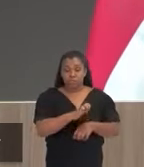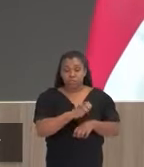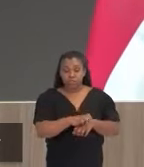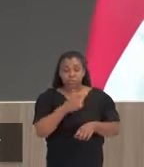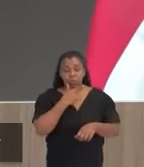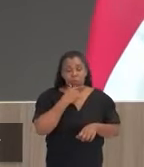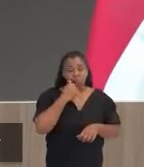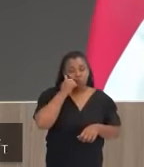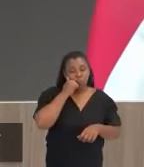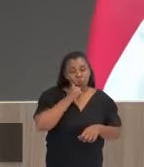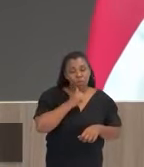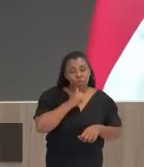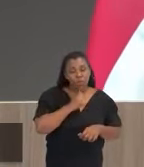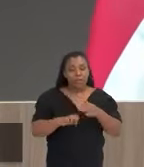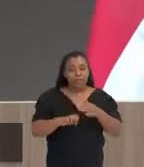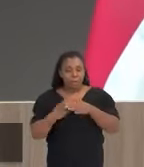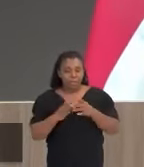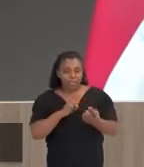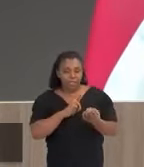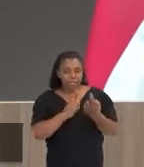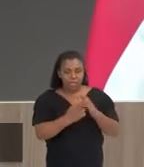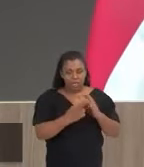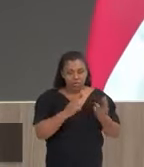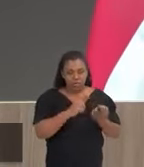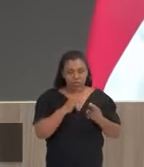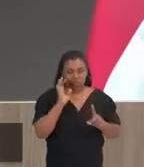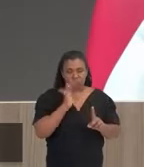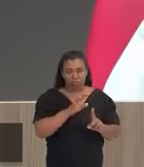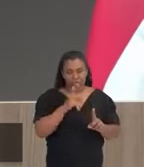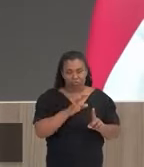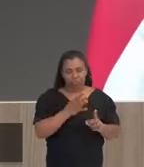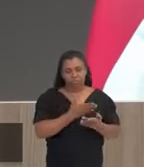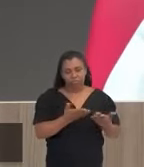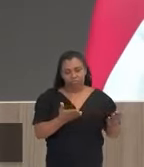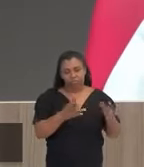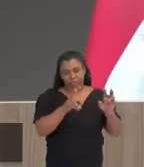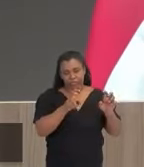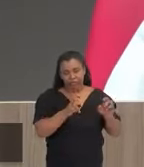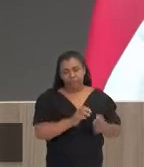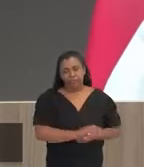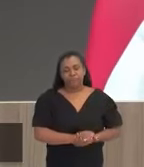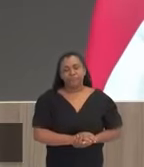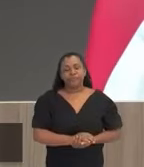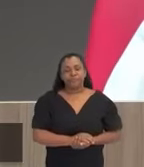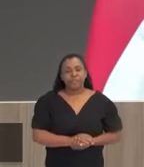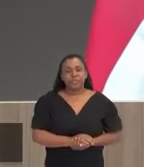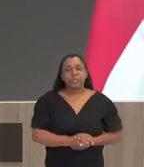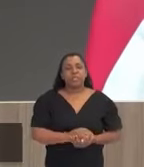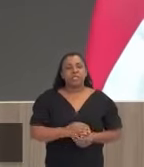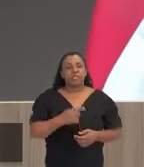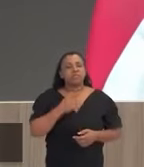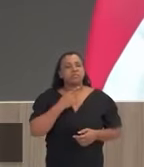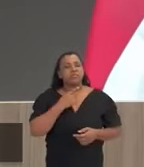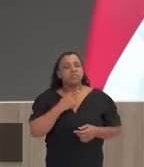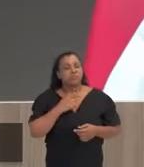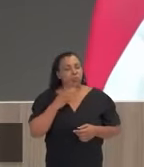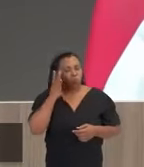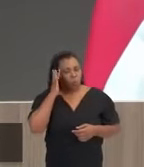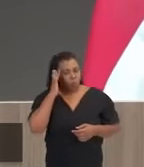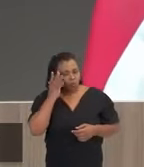e para as entidades envolvidas naquele assunto. E eu considero, reputo, que nós tivemos